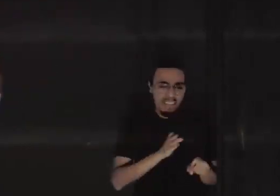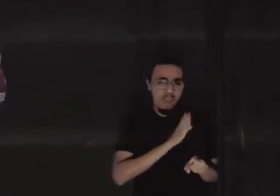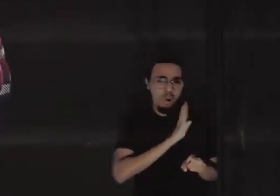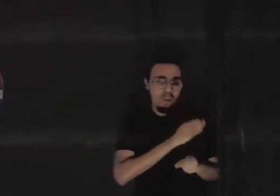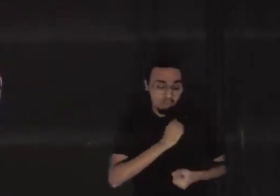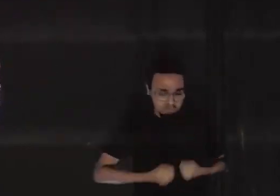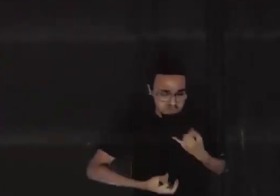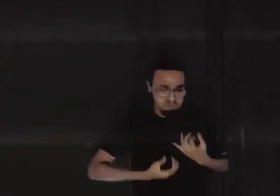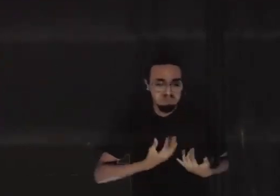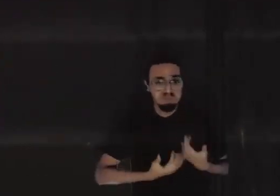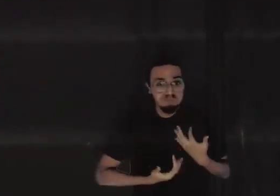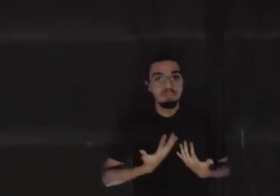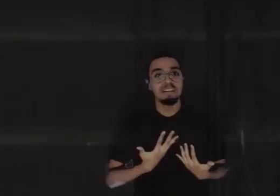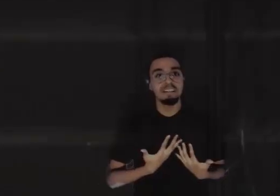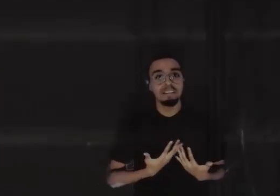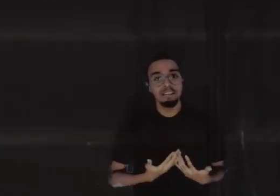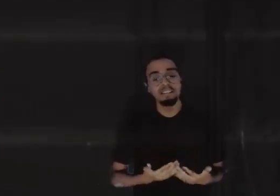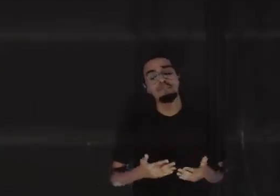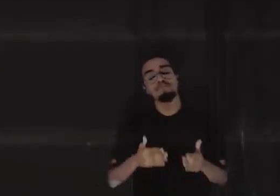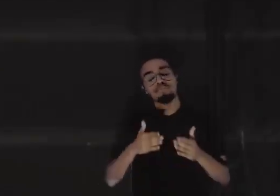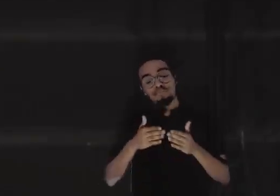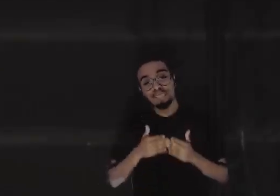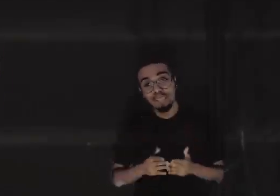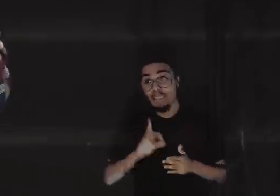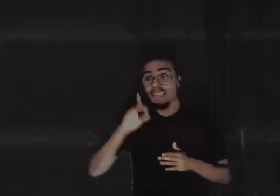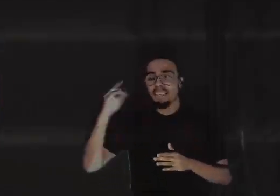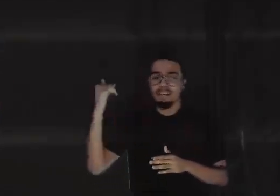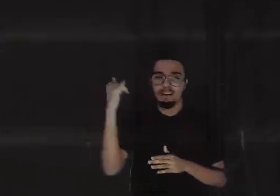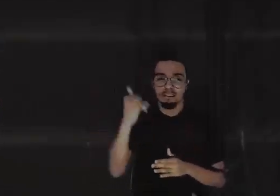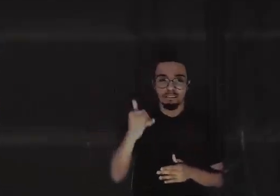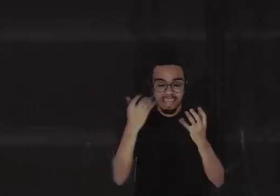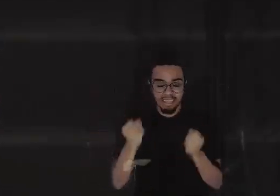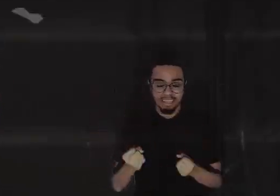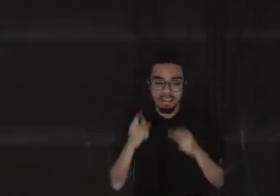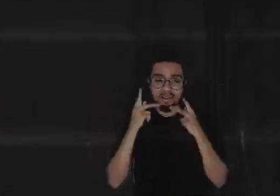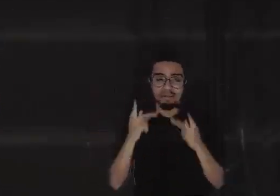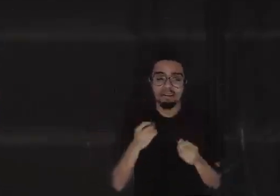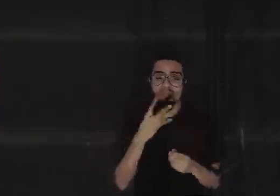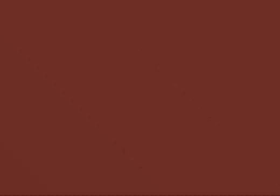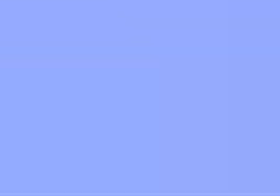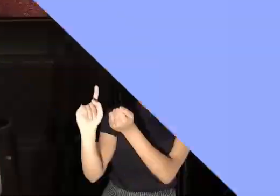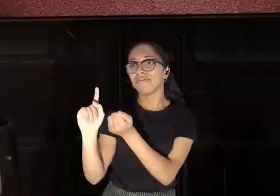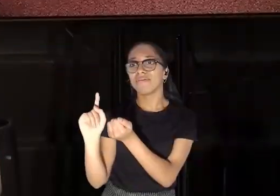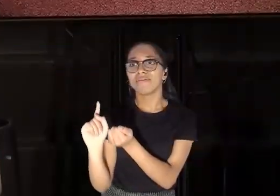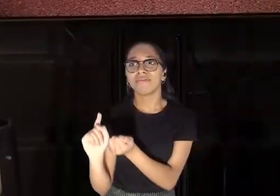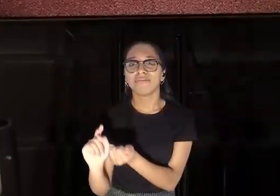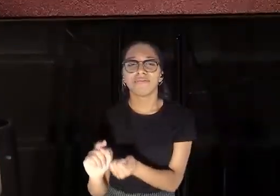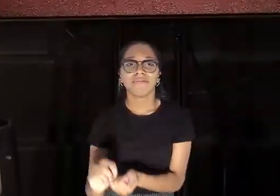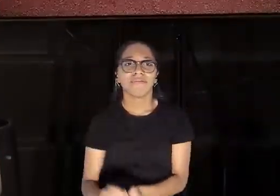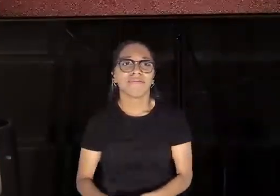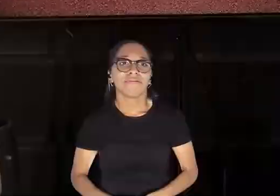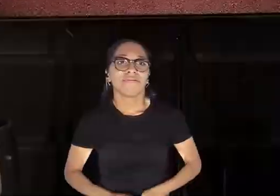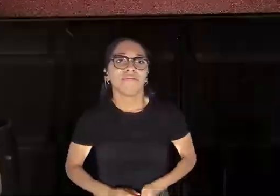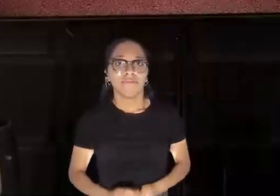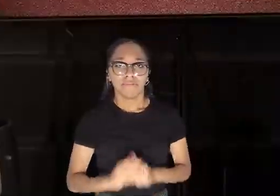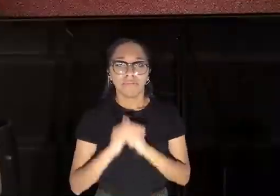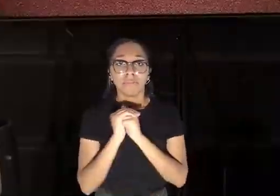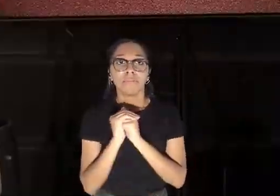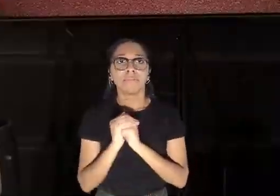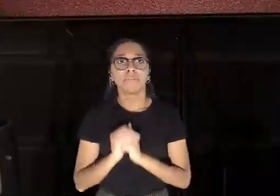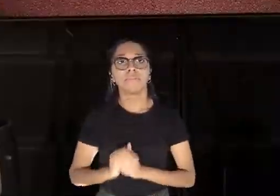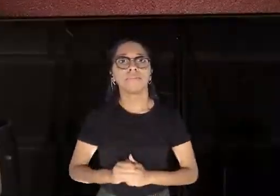seu coração pegue fogo. Então, por favor, deixe Deus falar com você. Um bom sermão. Você gostaria de ser mais